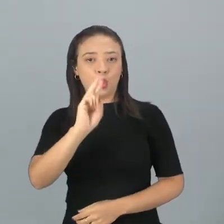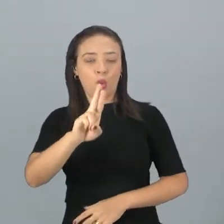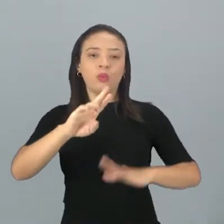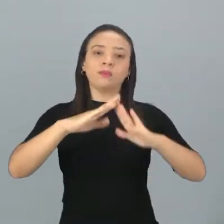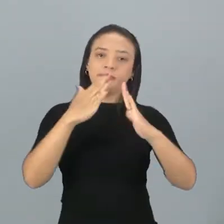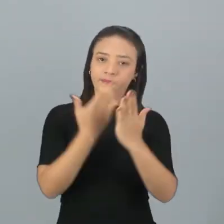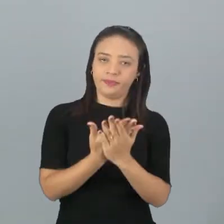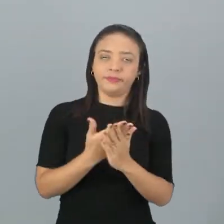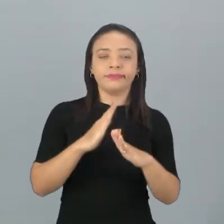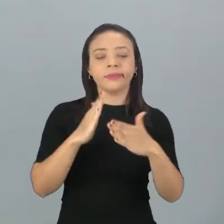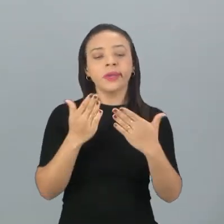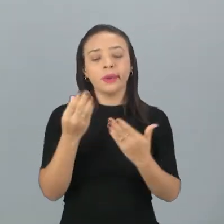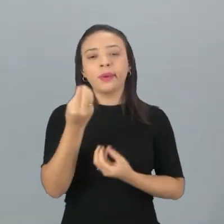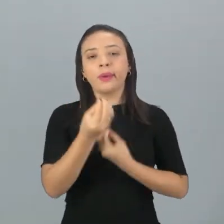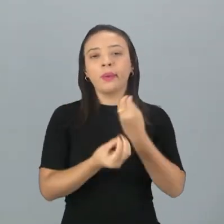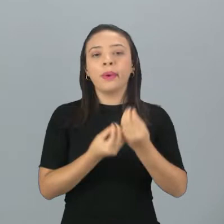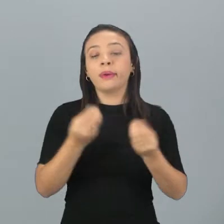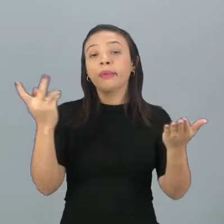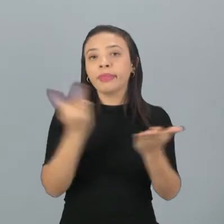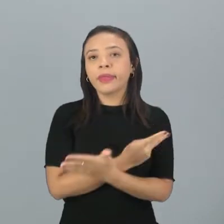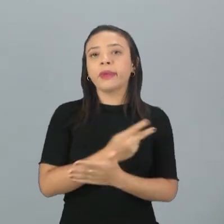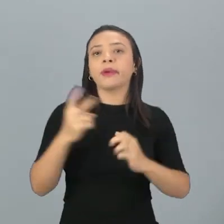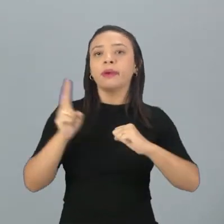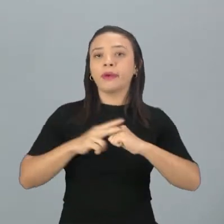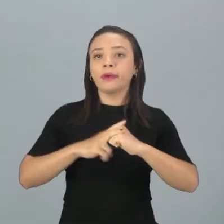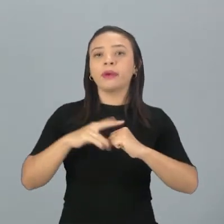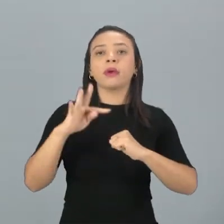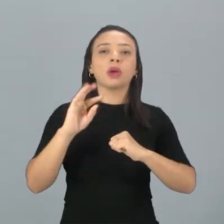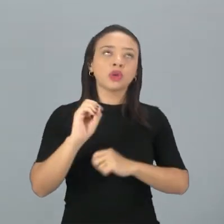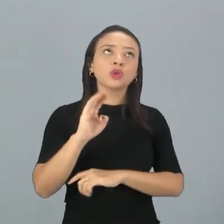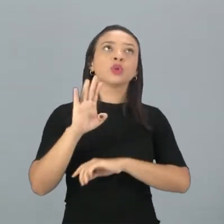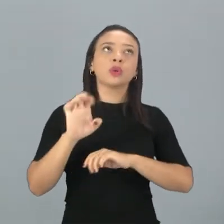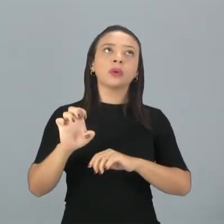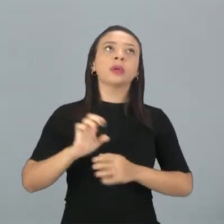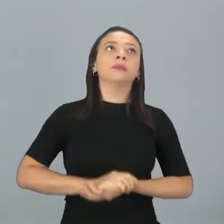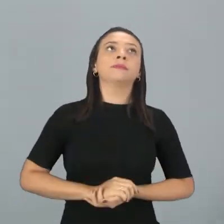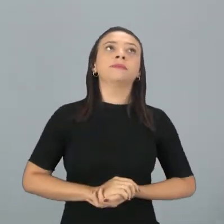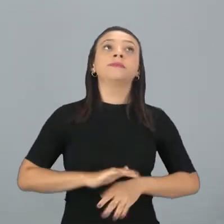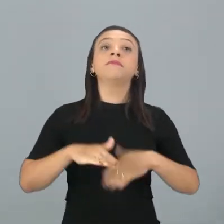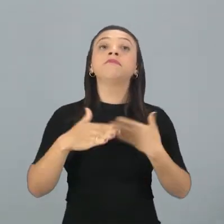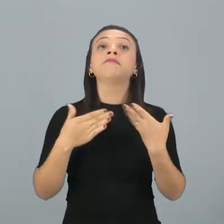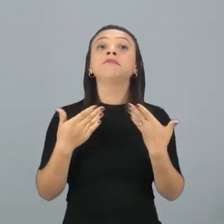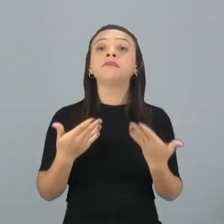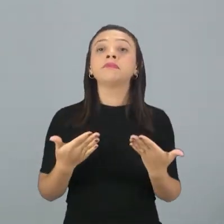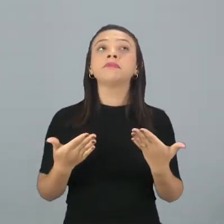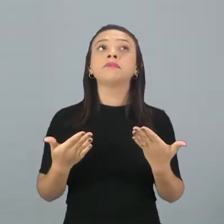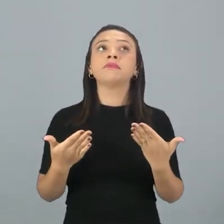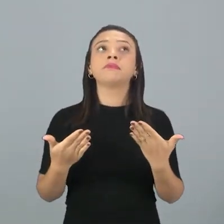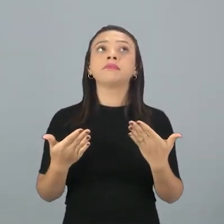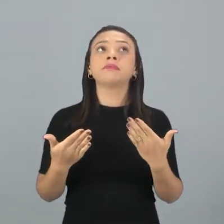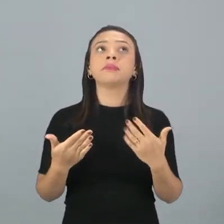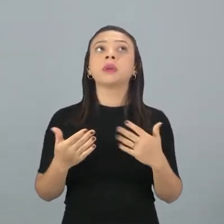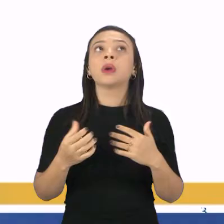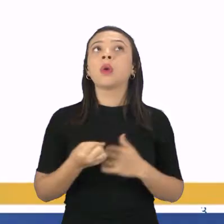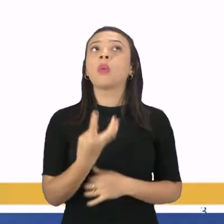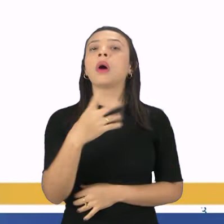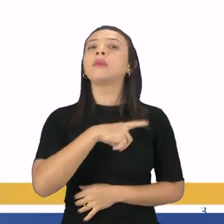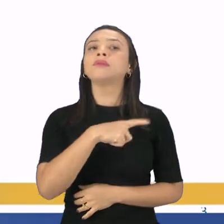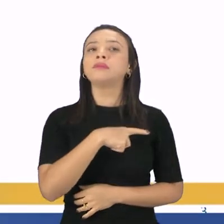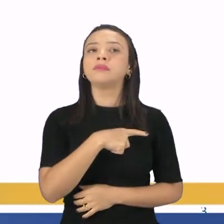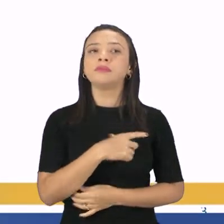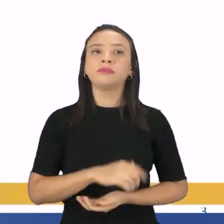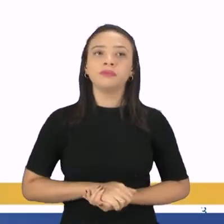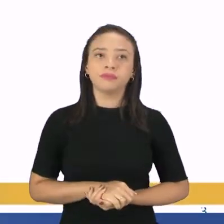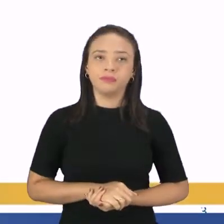que funciona aí o nosso verbo to be, ok? Quantos são? Como assim quantos são? Acontece